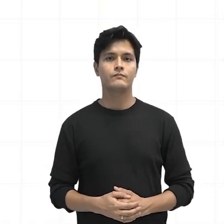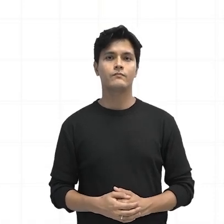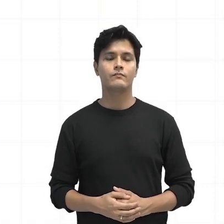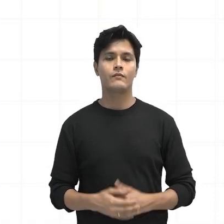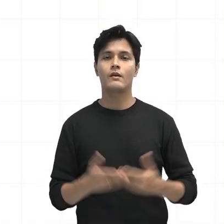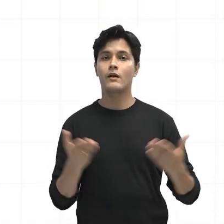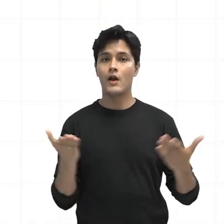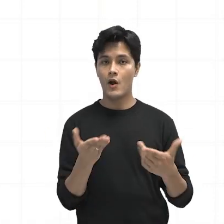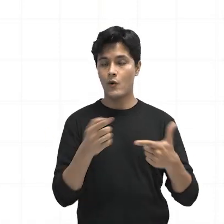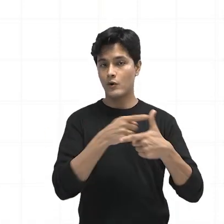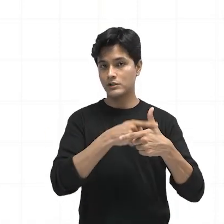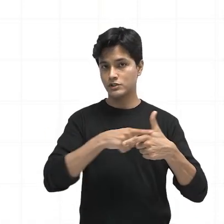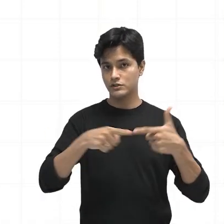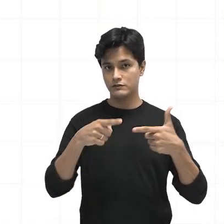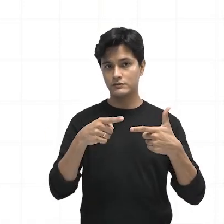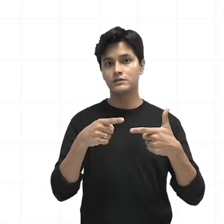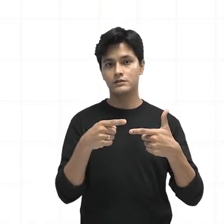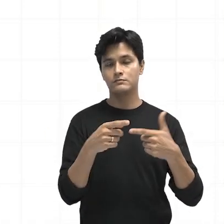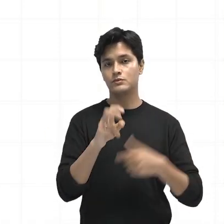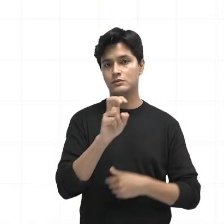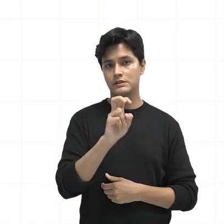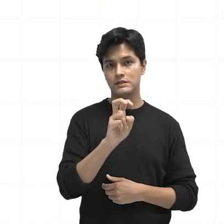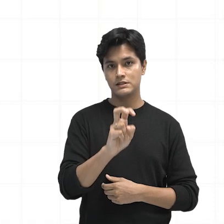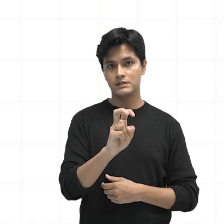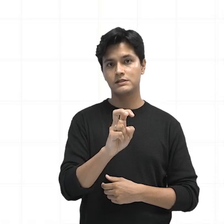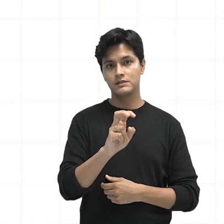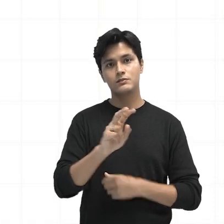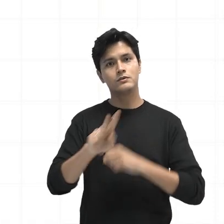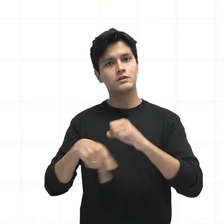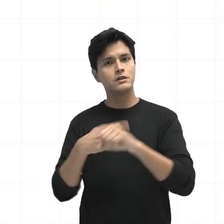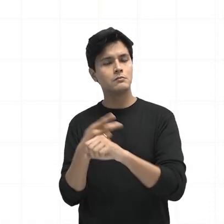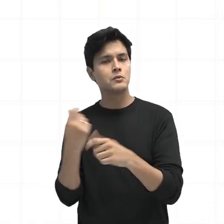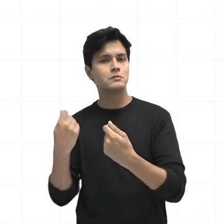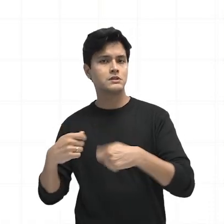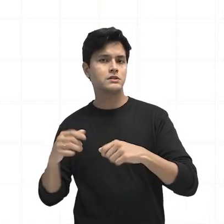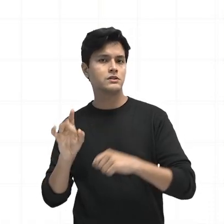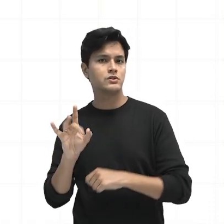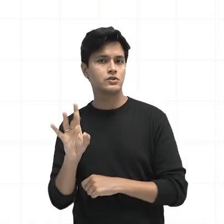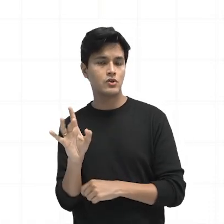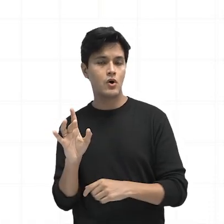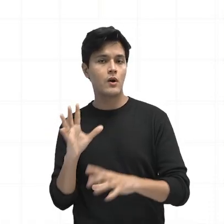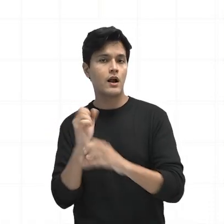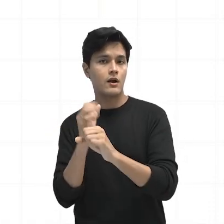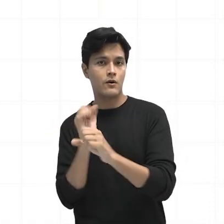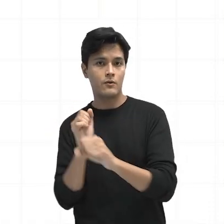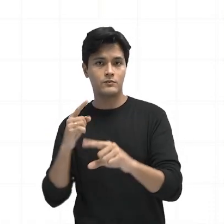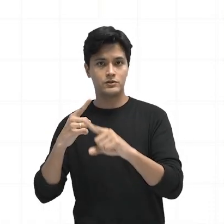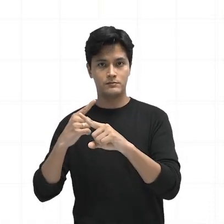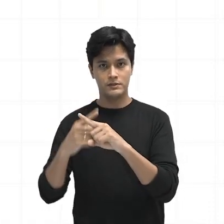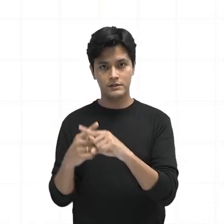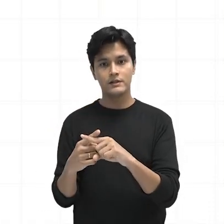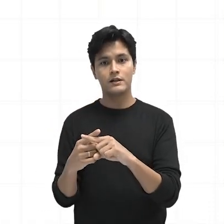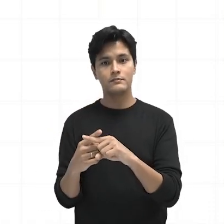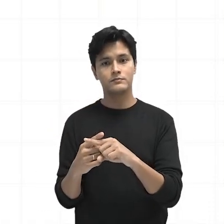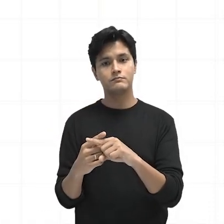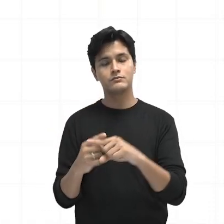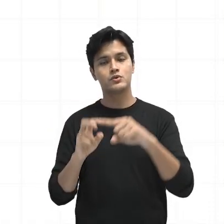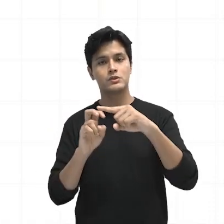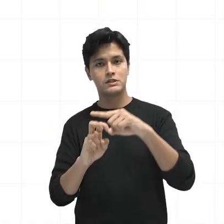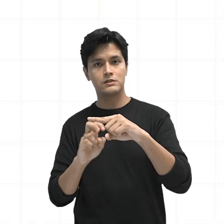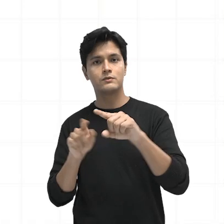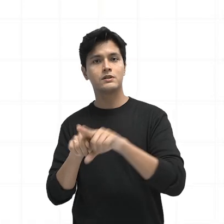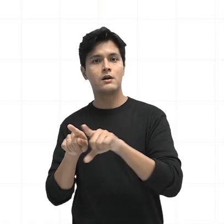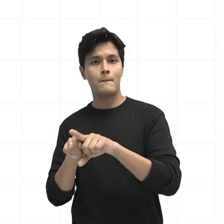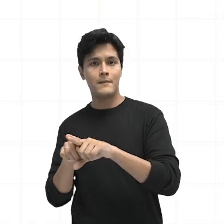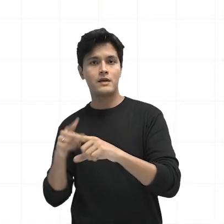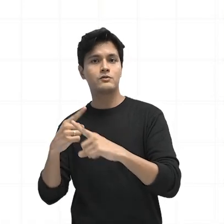por 5, basta multiplicar os outros dois. 9 vezes 4 é 36.